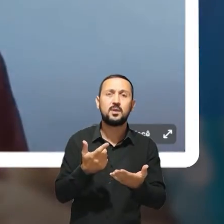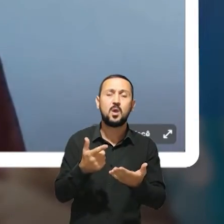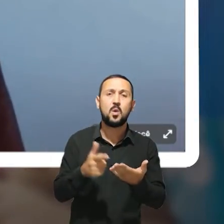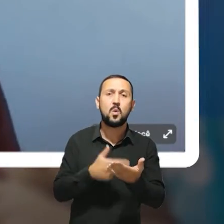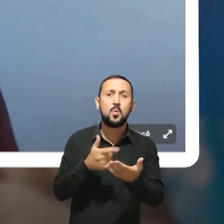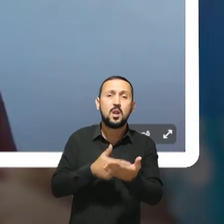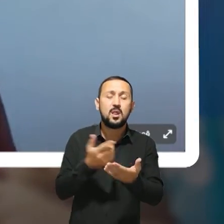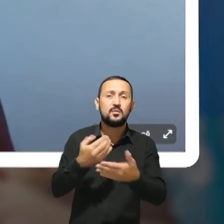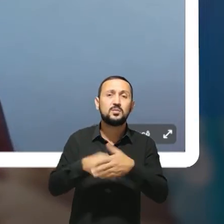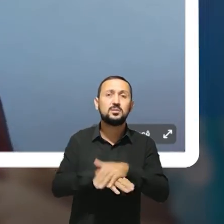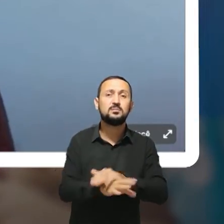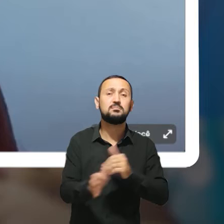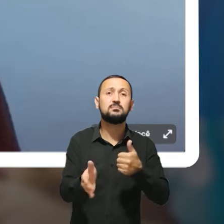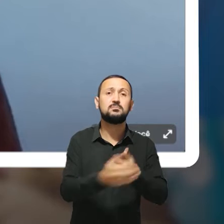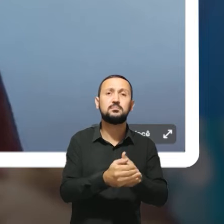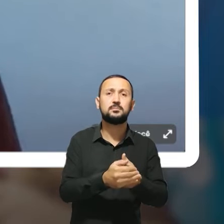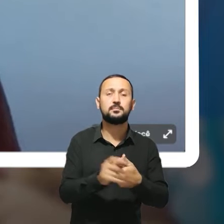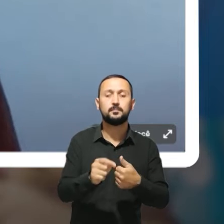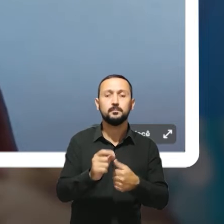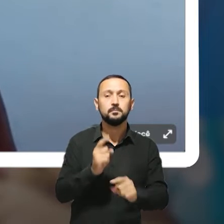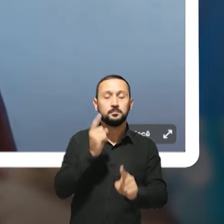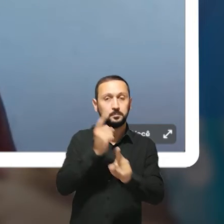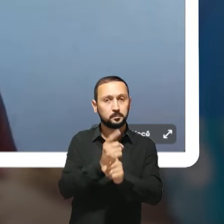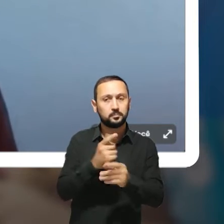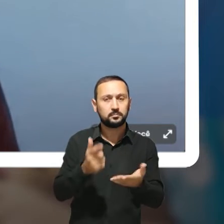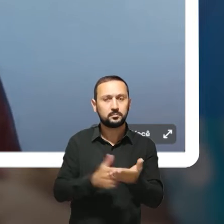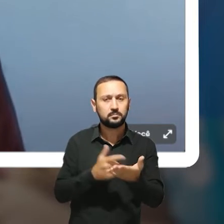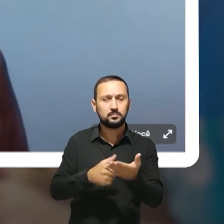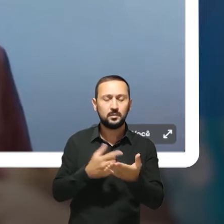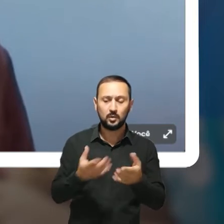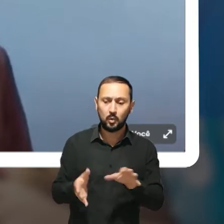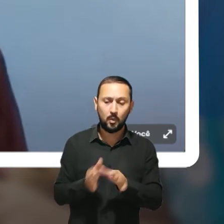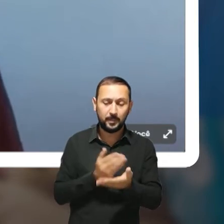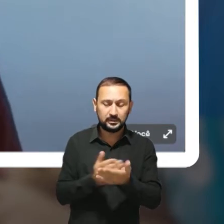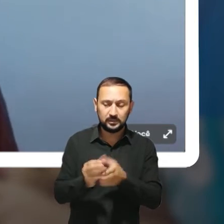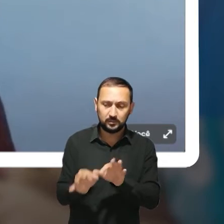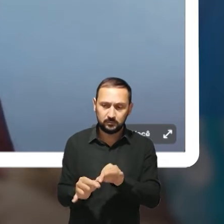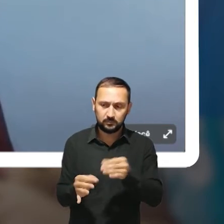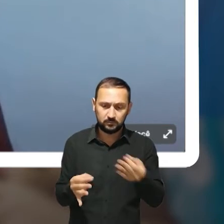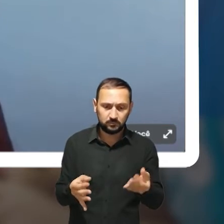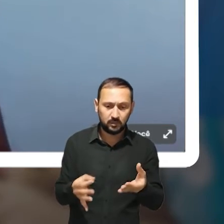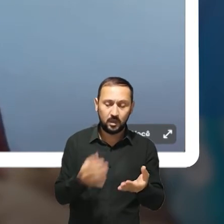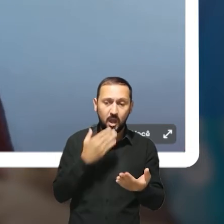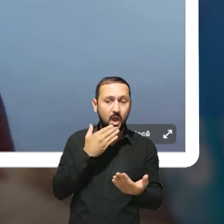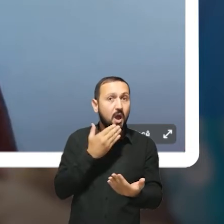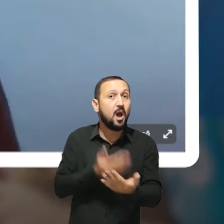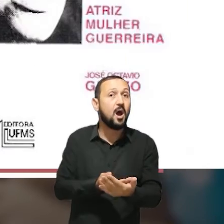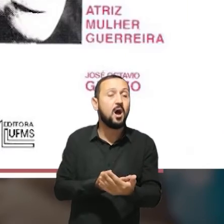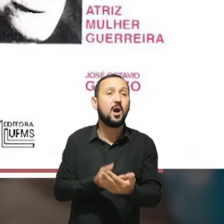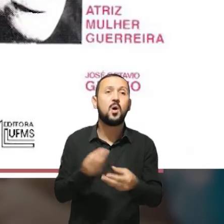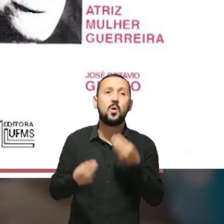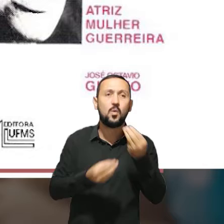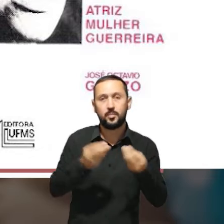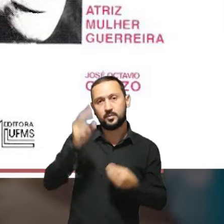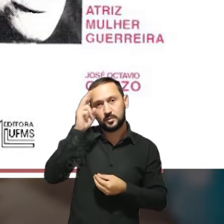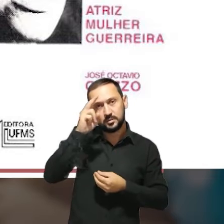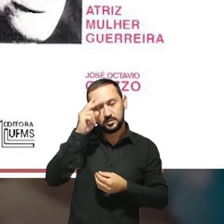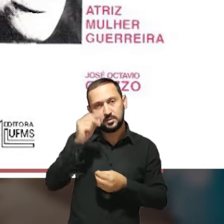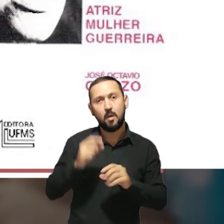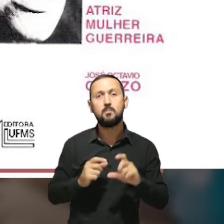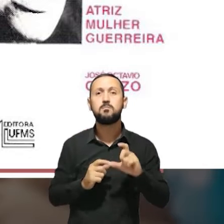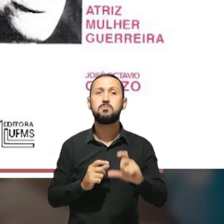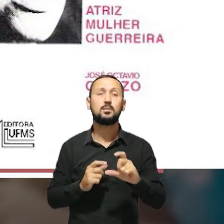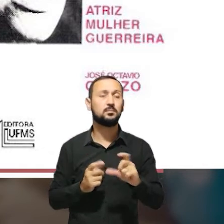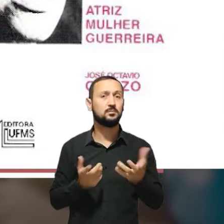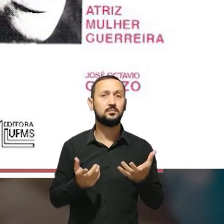do Guizo é um livro escondido, né? Quando eu me deparei com esse livro e eu comecei a folheá-lo, eu fiquei impressionada